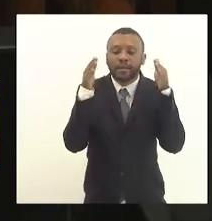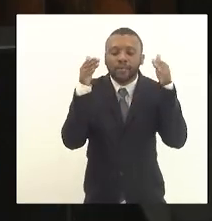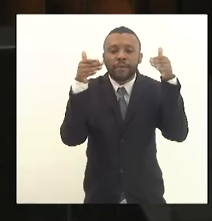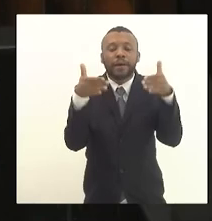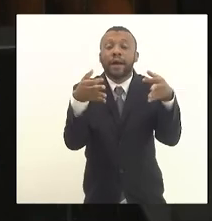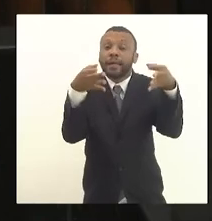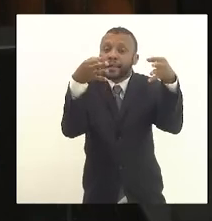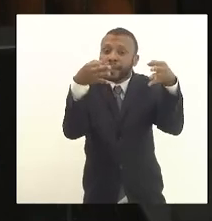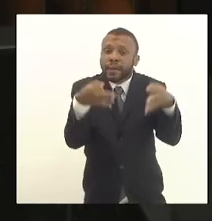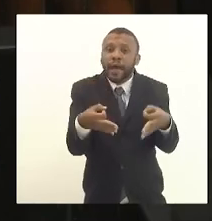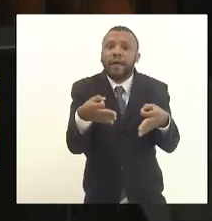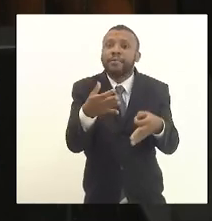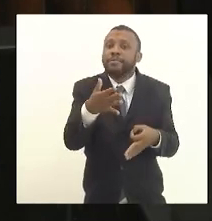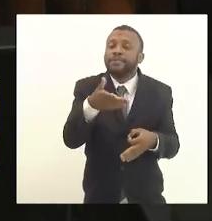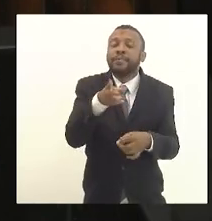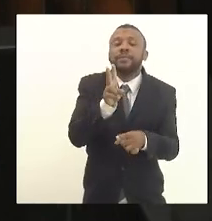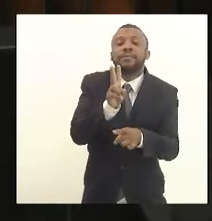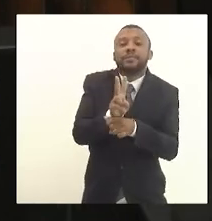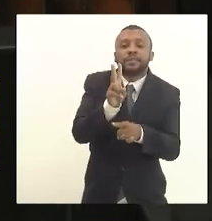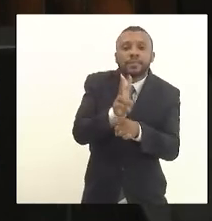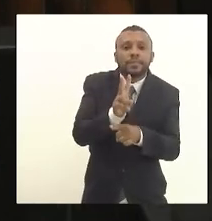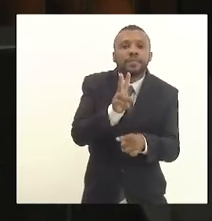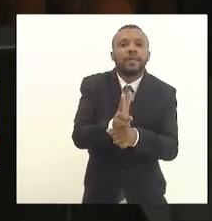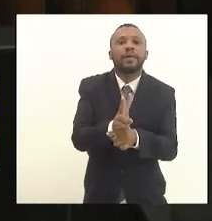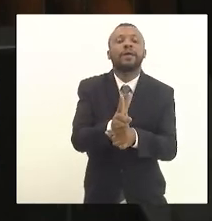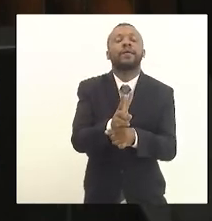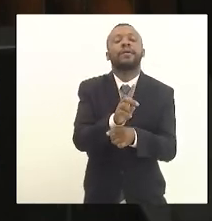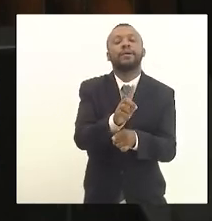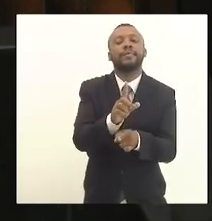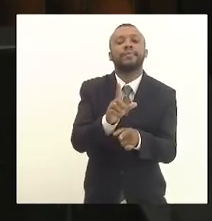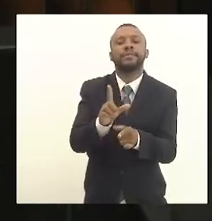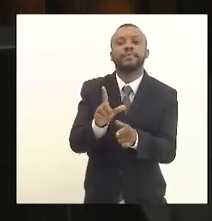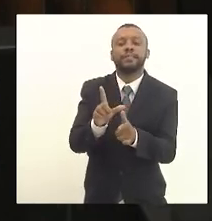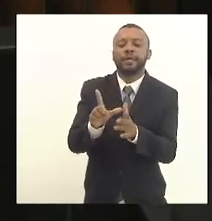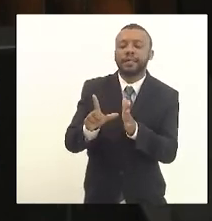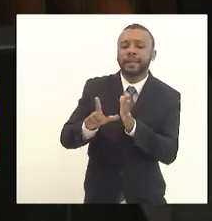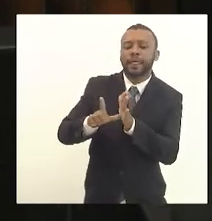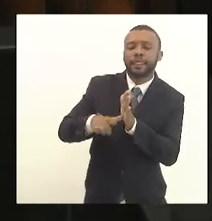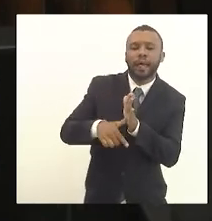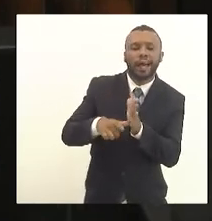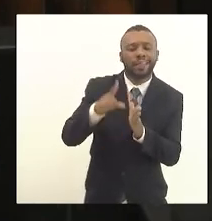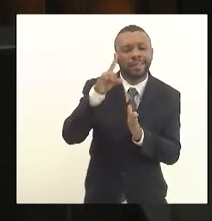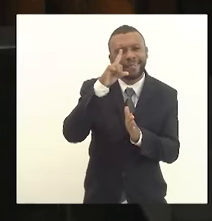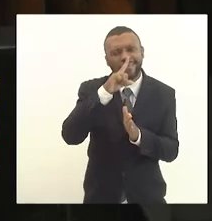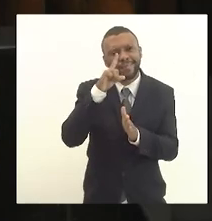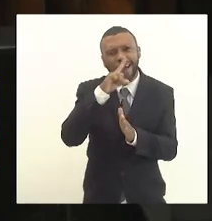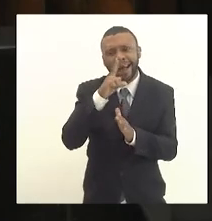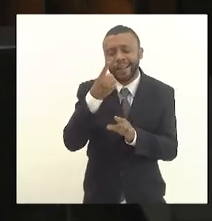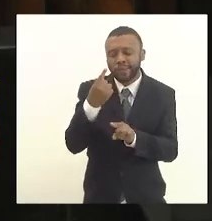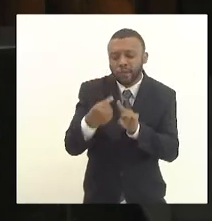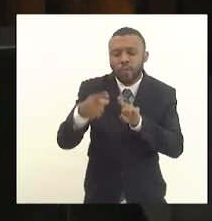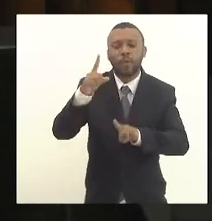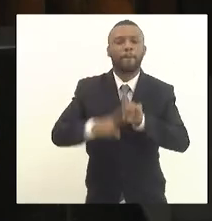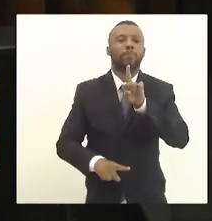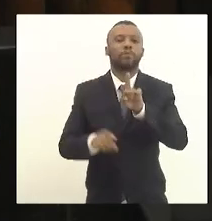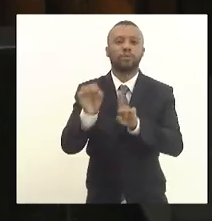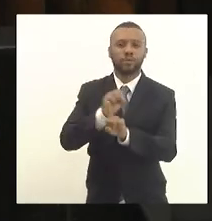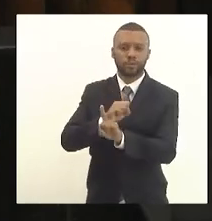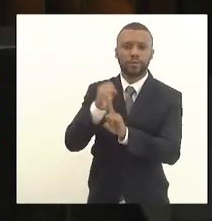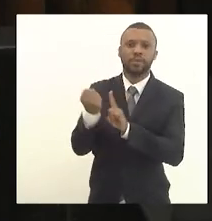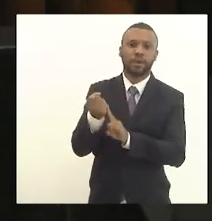exatamente para atender esse atraso no desenvolvimento social que nós temos, né?